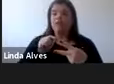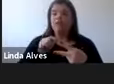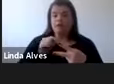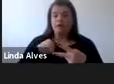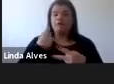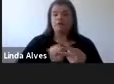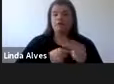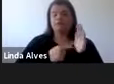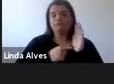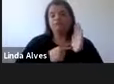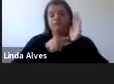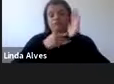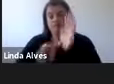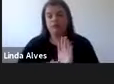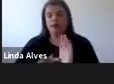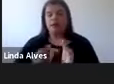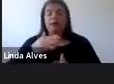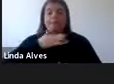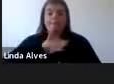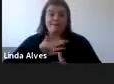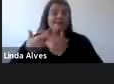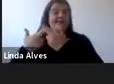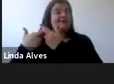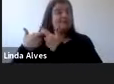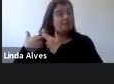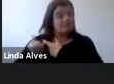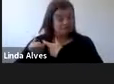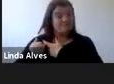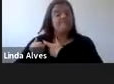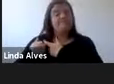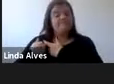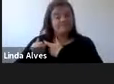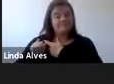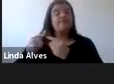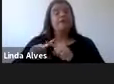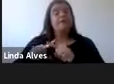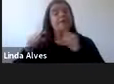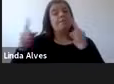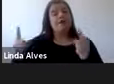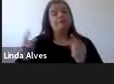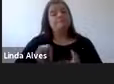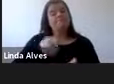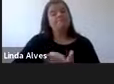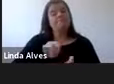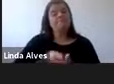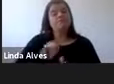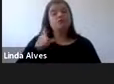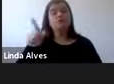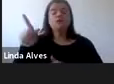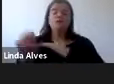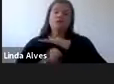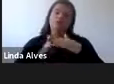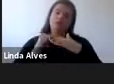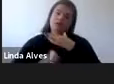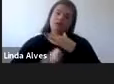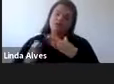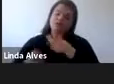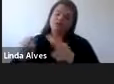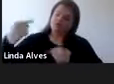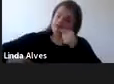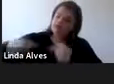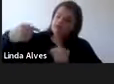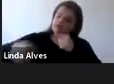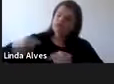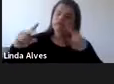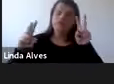traz, primeiramente, responsabilidade, mas no segundo ponto também traz obrigações da empresa em de nos discutir alguns assuntos com